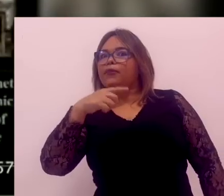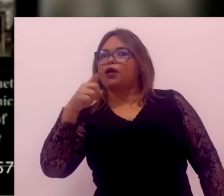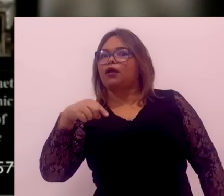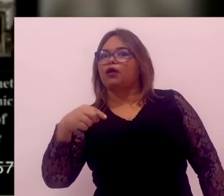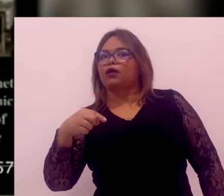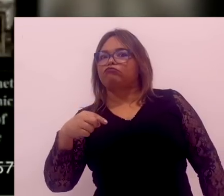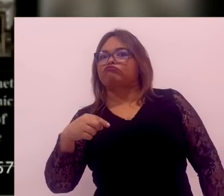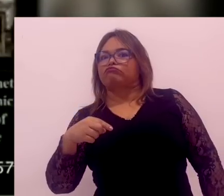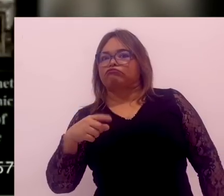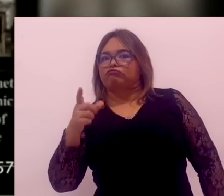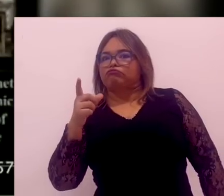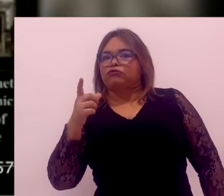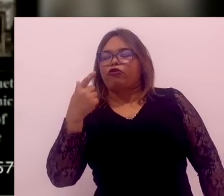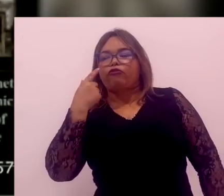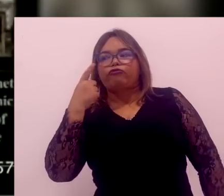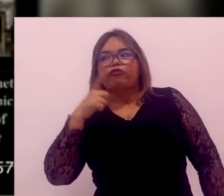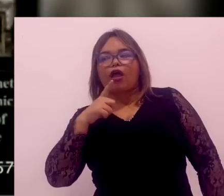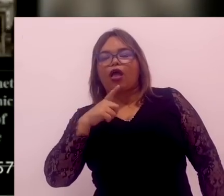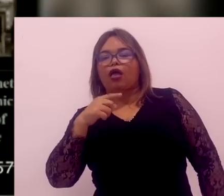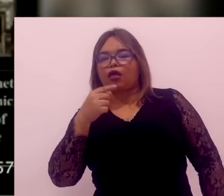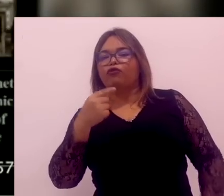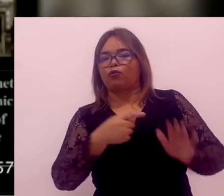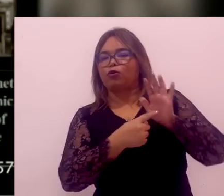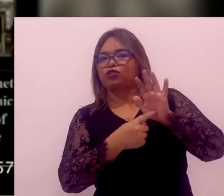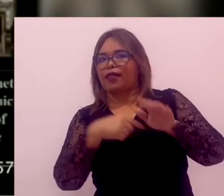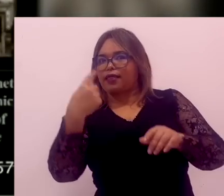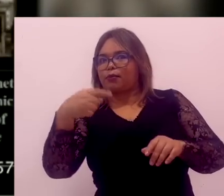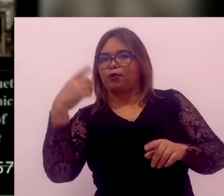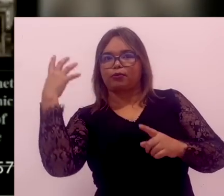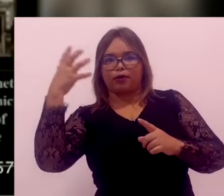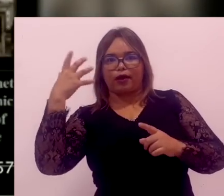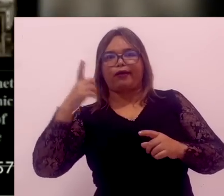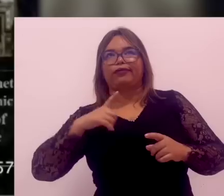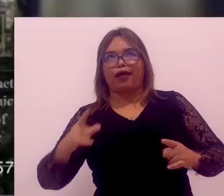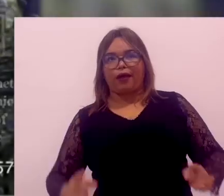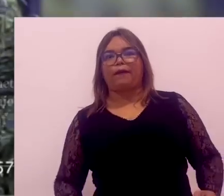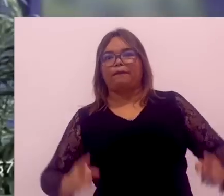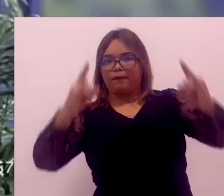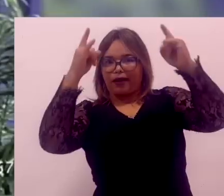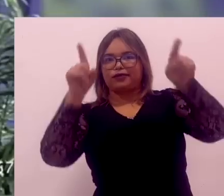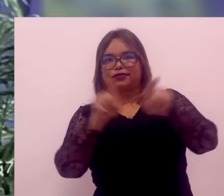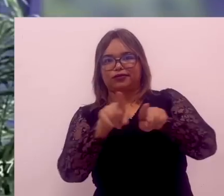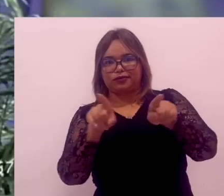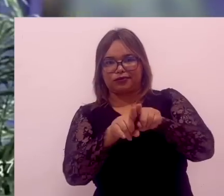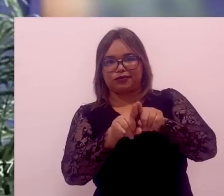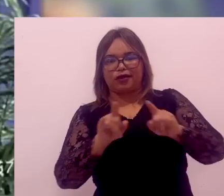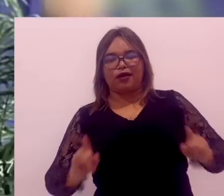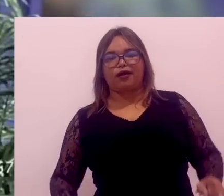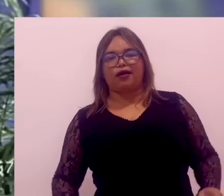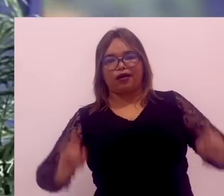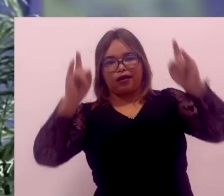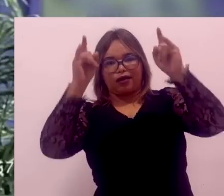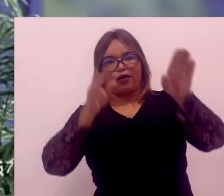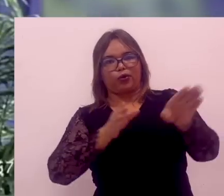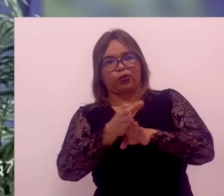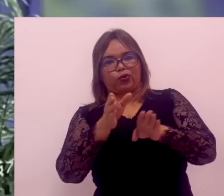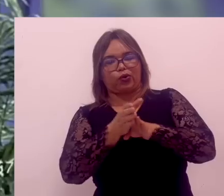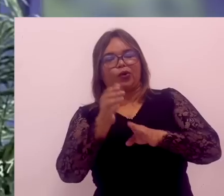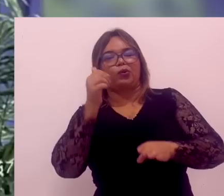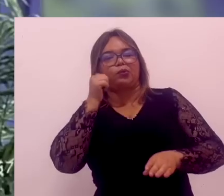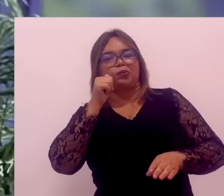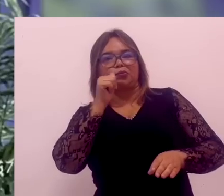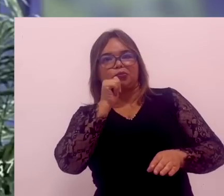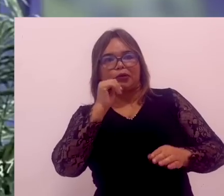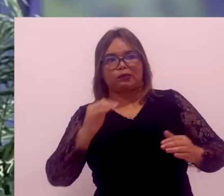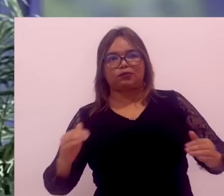aqui, que é a sede do Conselho da Mãe Suprema do mundo, em Washington, onde a Constituição para